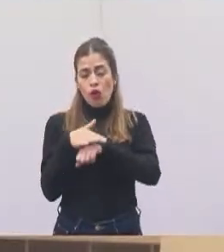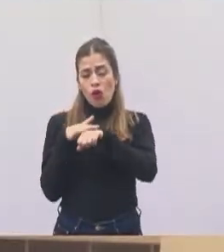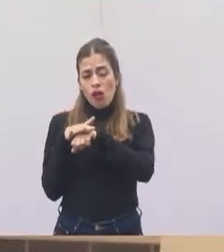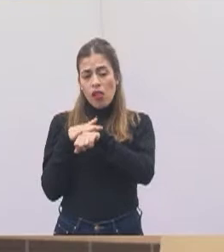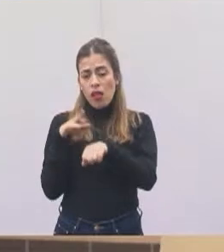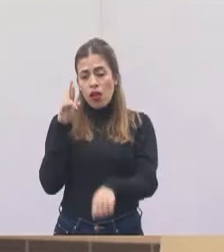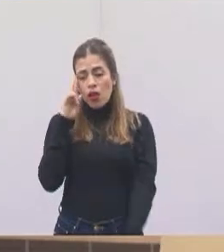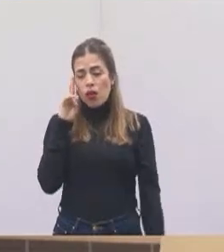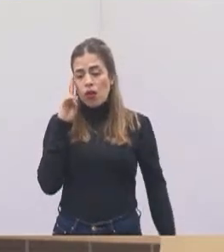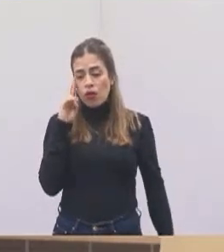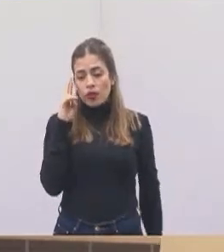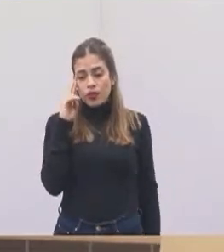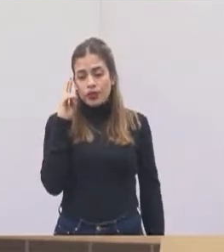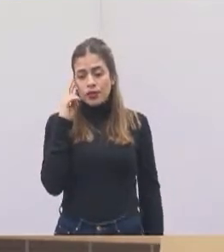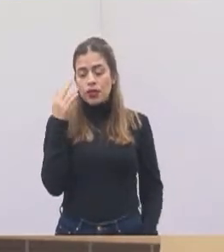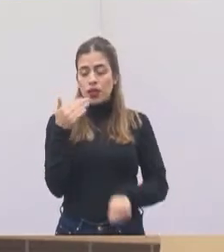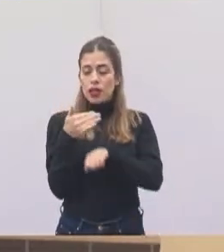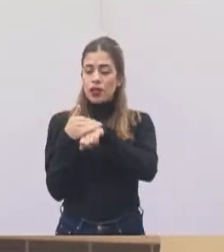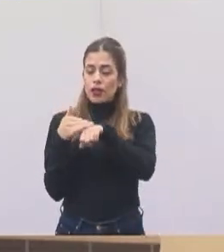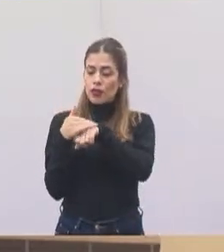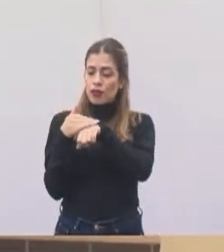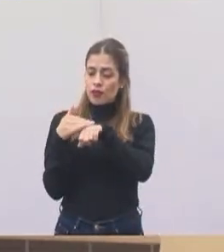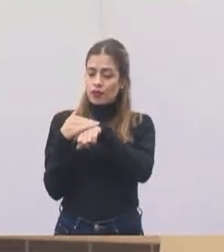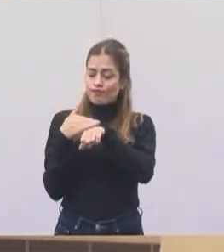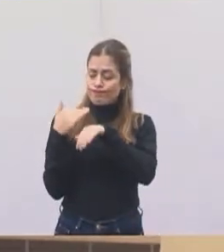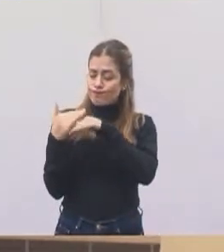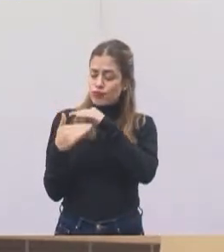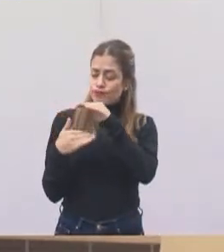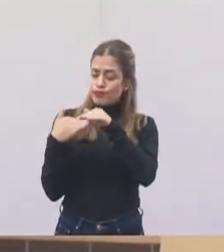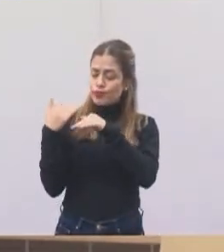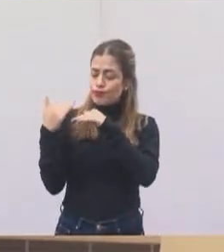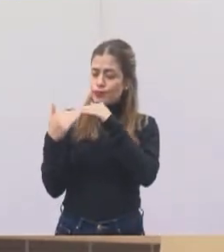Conversar, dialogar, construir.